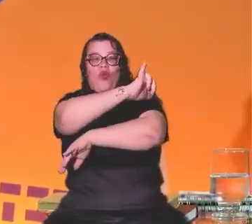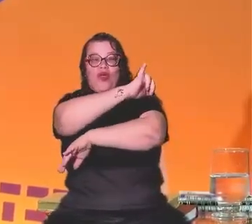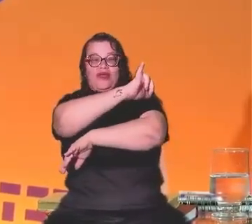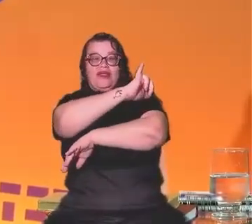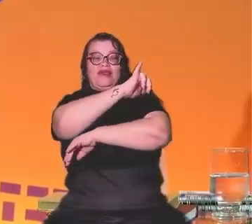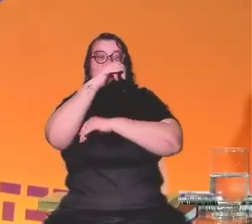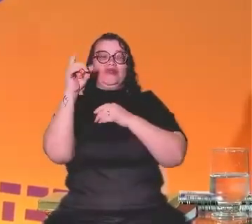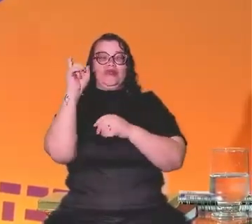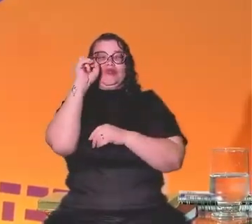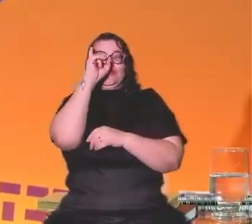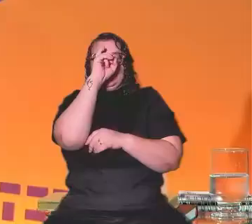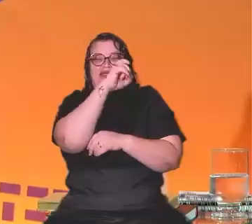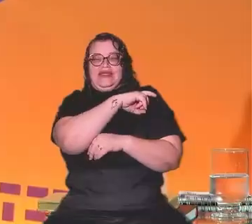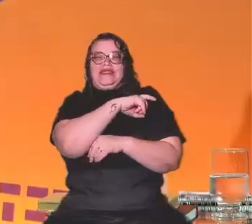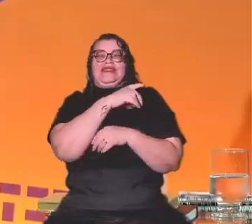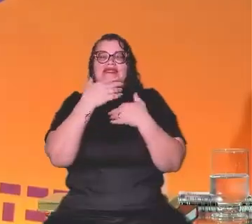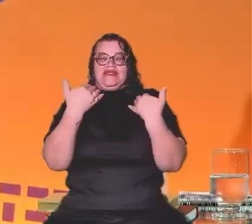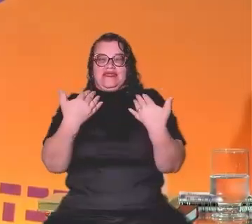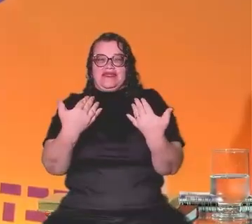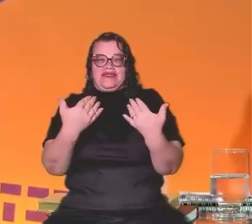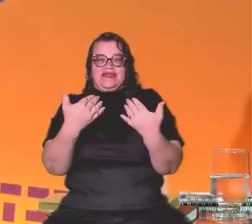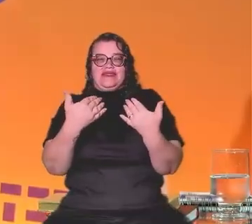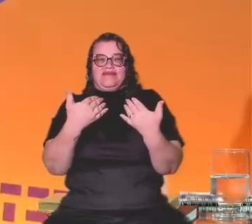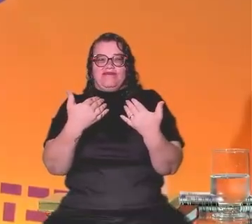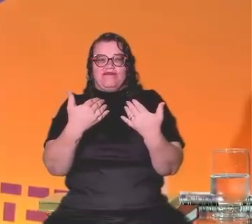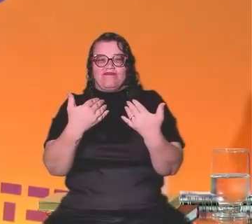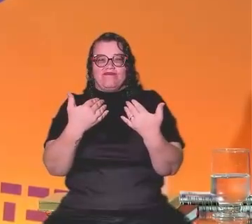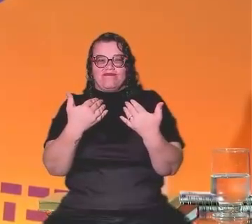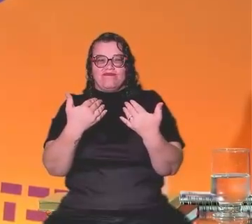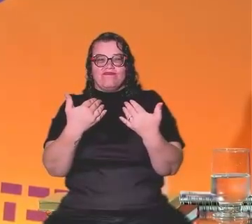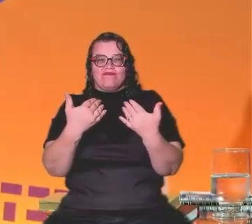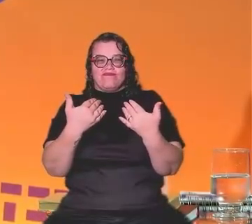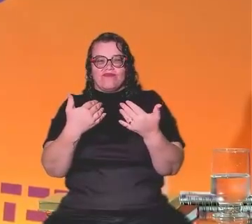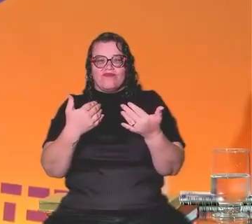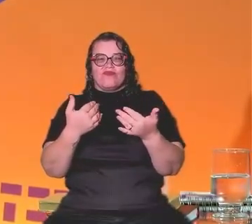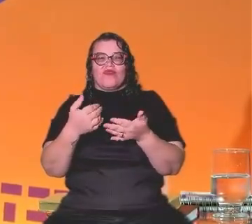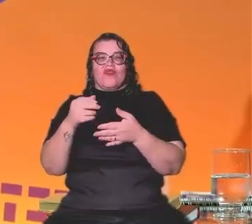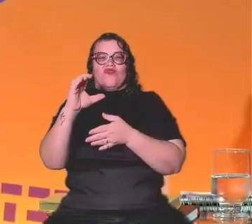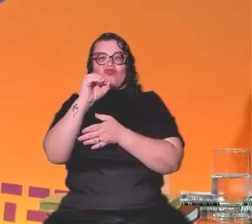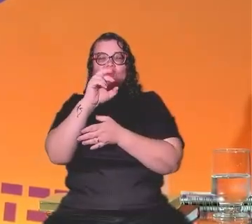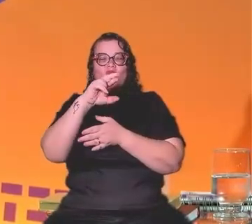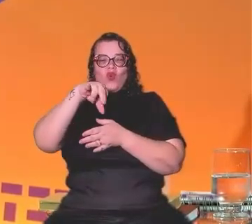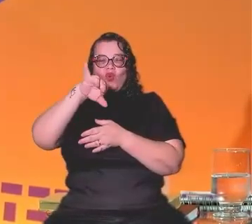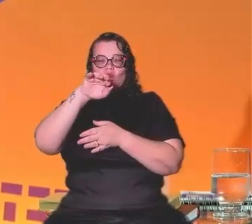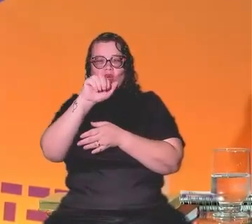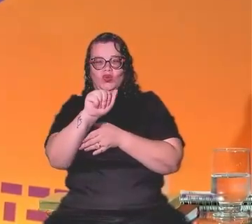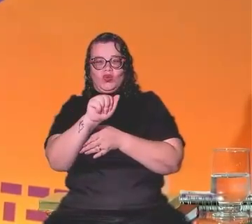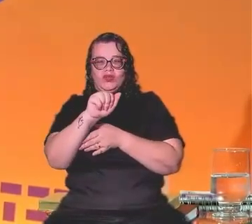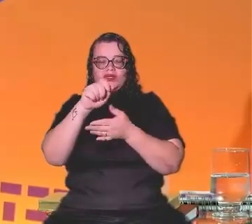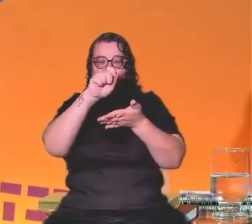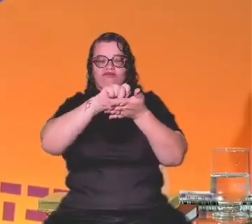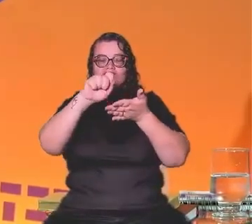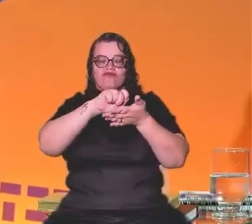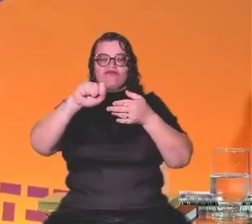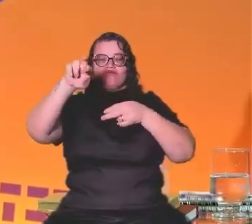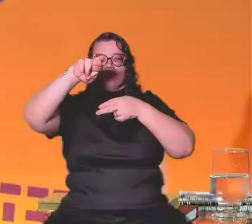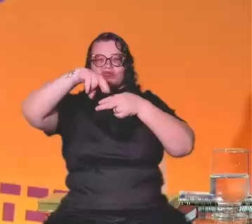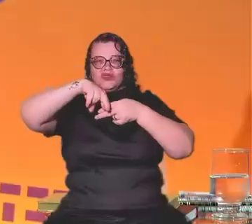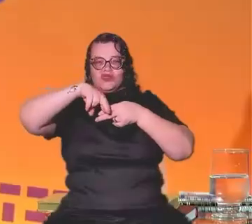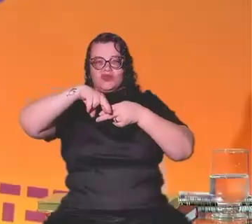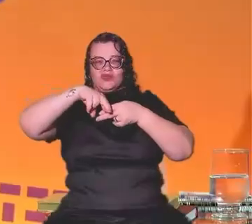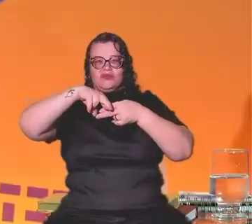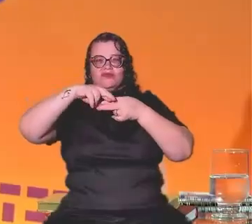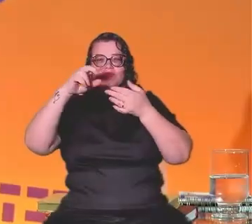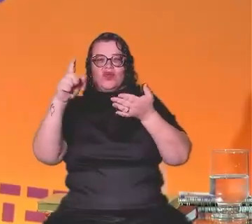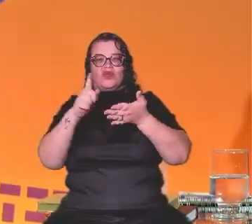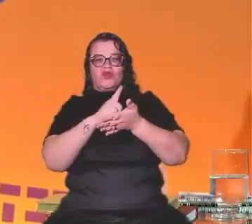vocês me permitem, uma crônica que foi escrita por Drummond para o Jornal do Brasil em 1974. Só um minuto